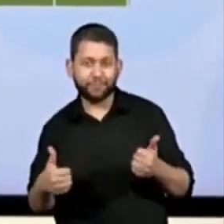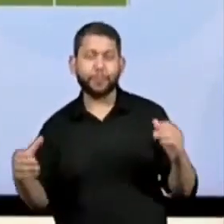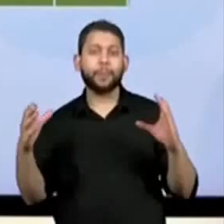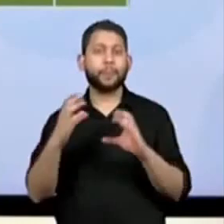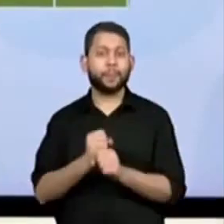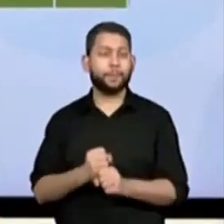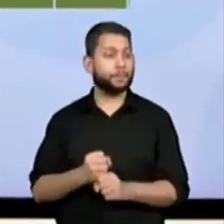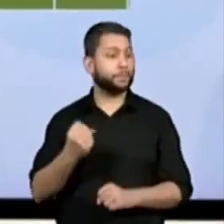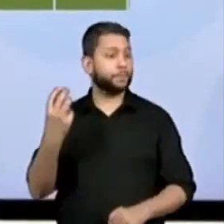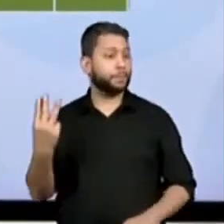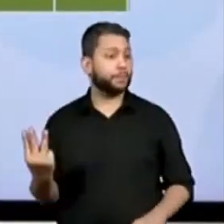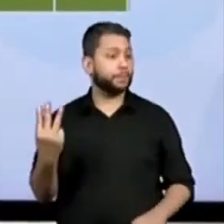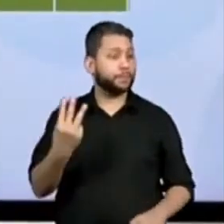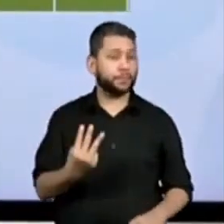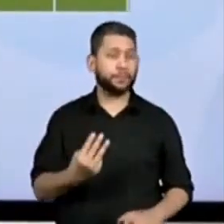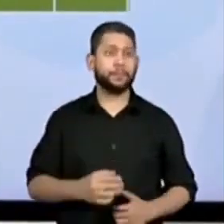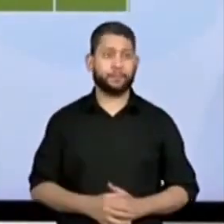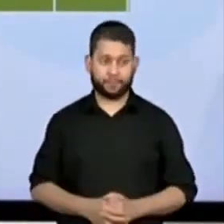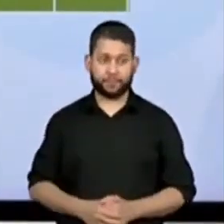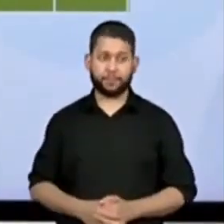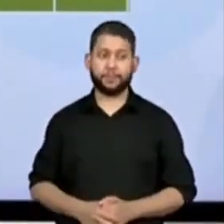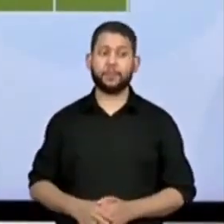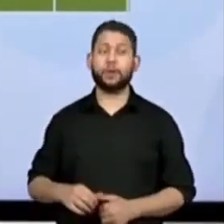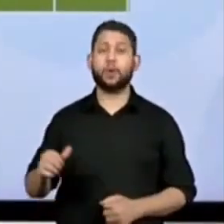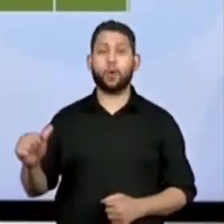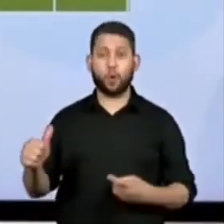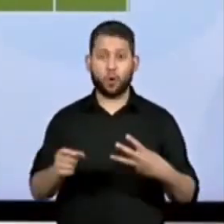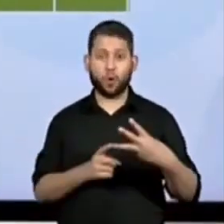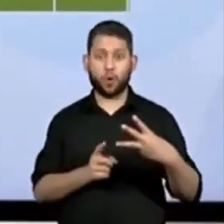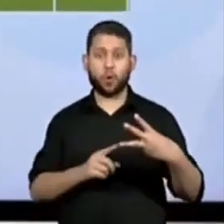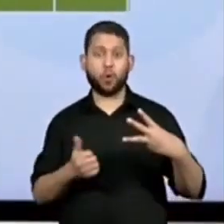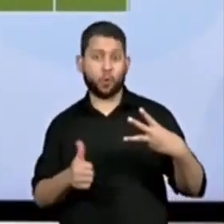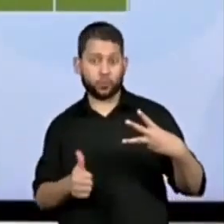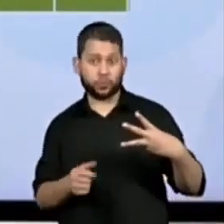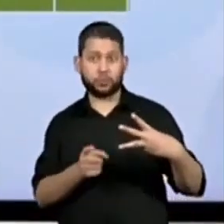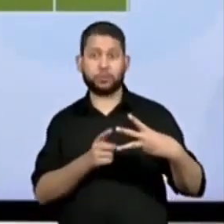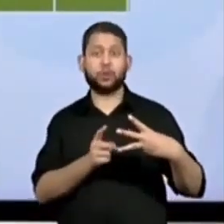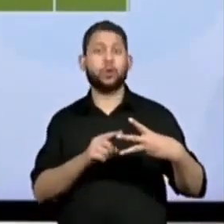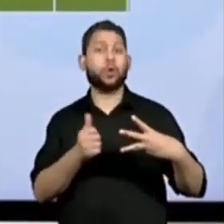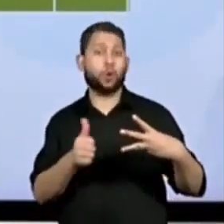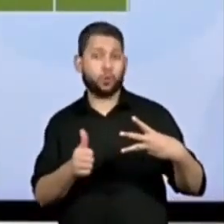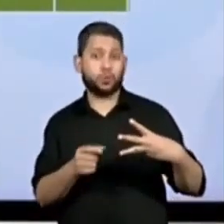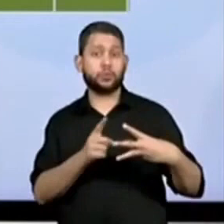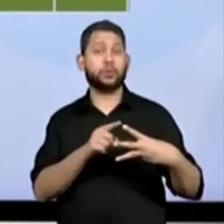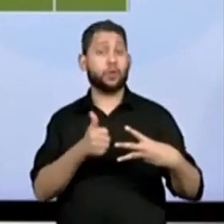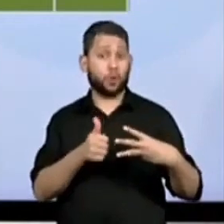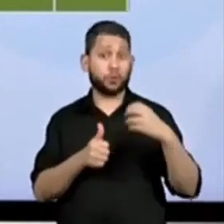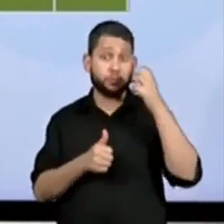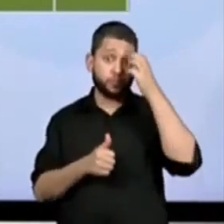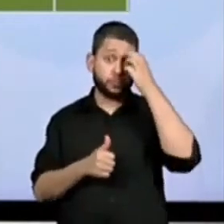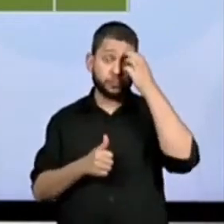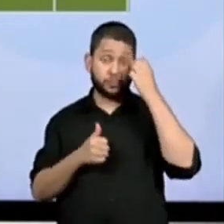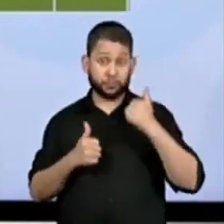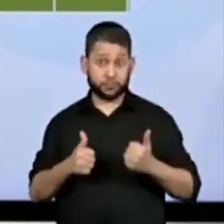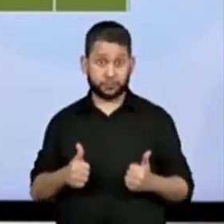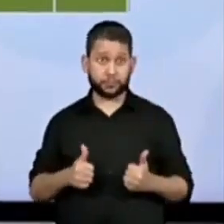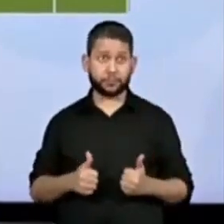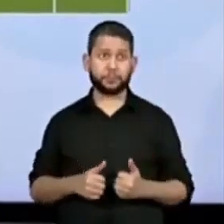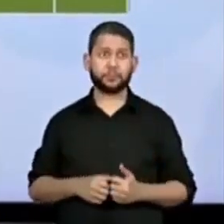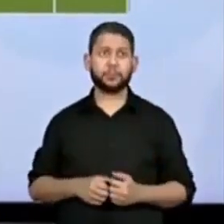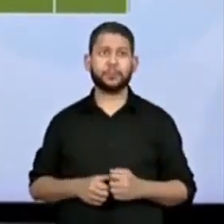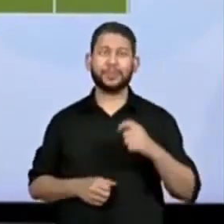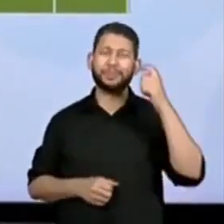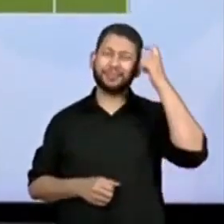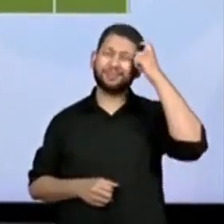33 e eu querendo entrar na frente da louça aqui dificuldade olha só a gente tá com 33 Agora